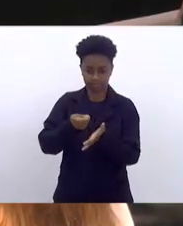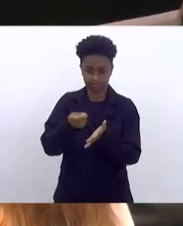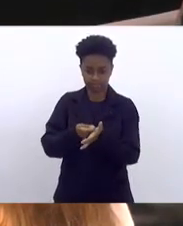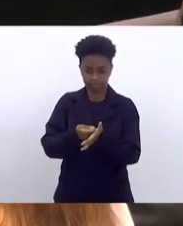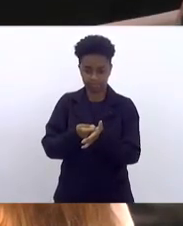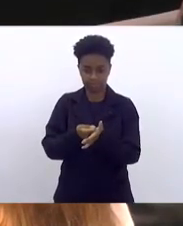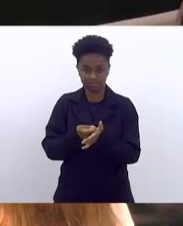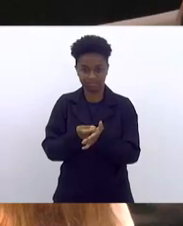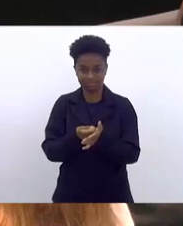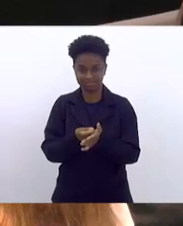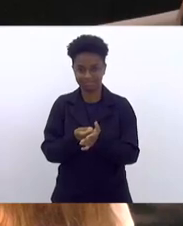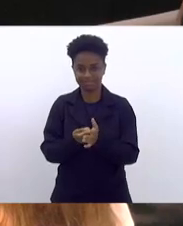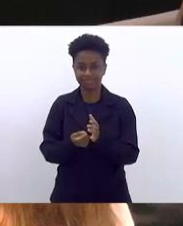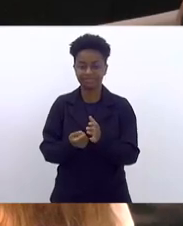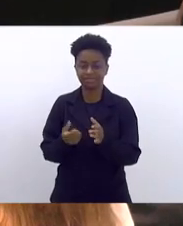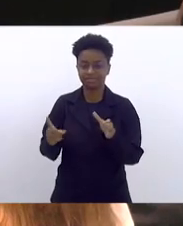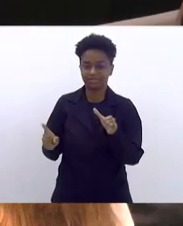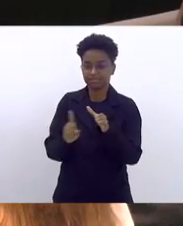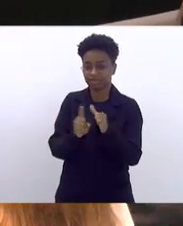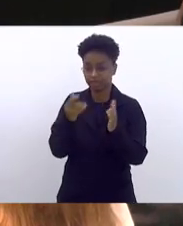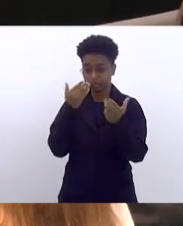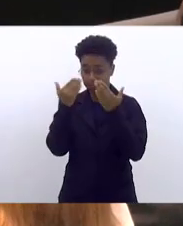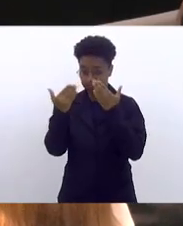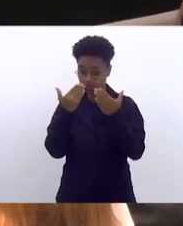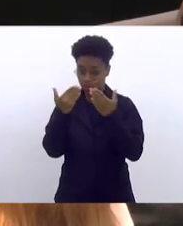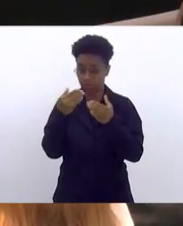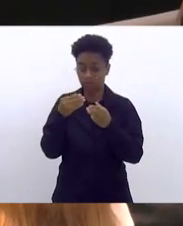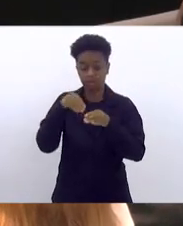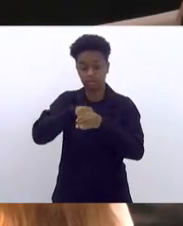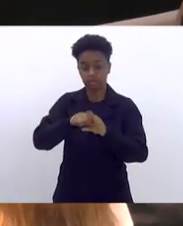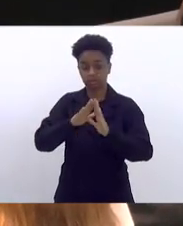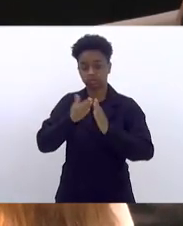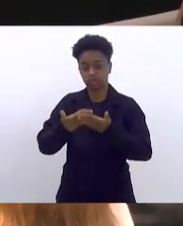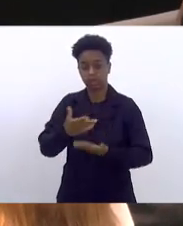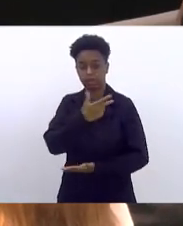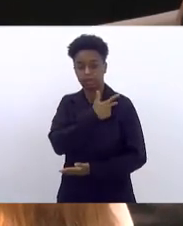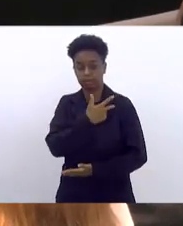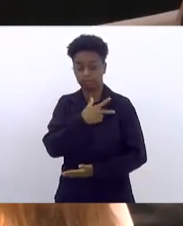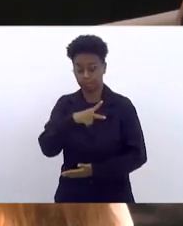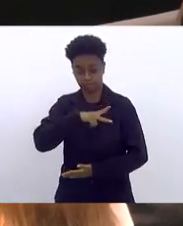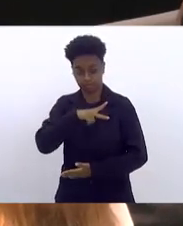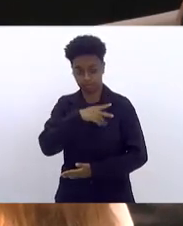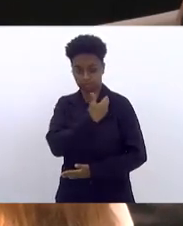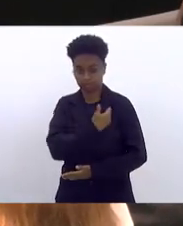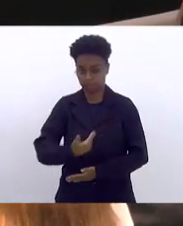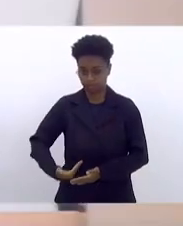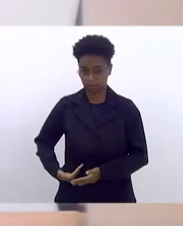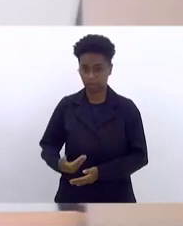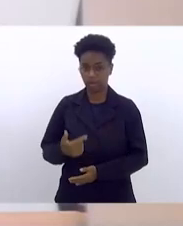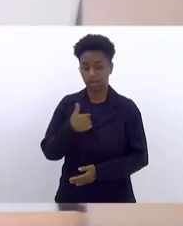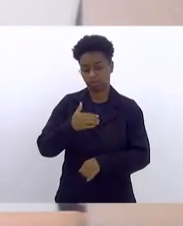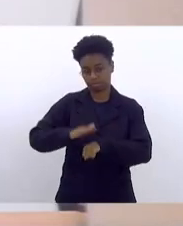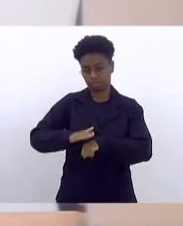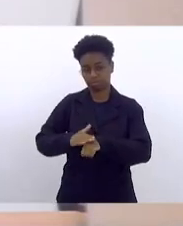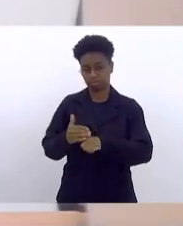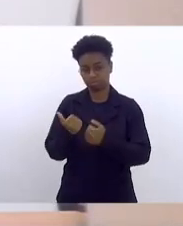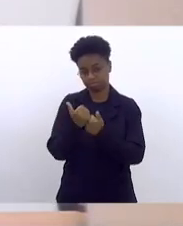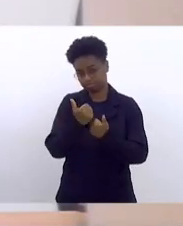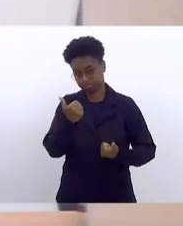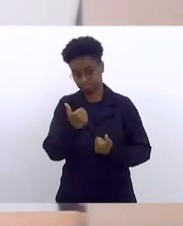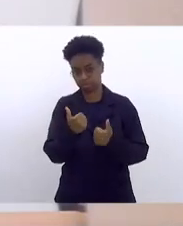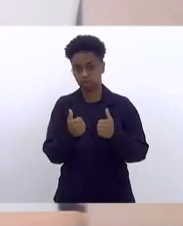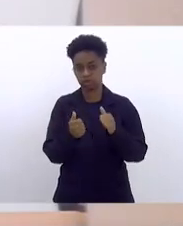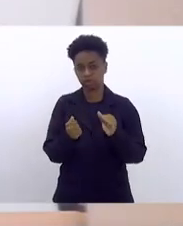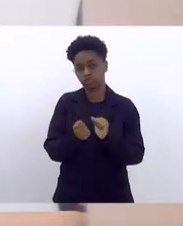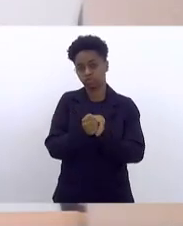de psicólogo escolar e educacional na rede pública e privada de ensino uma lei de minha coautoria com